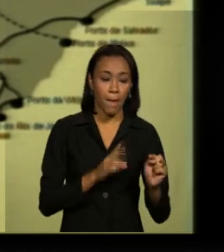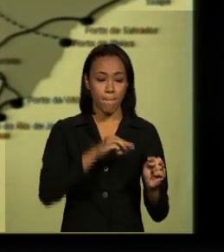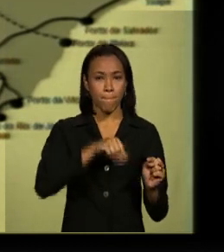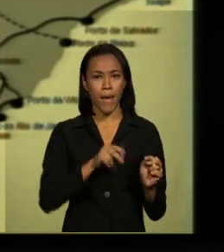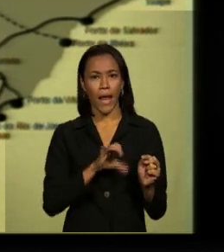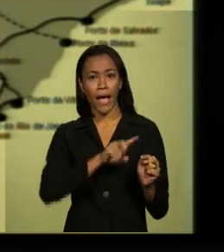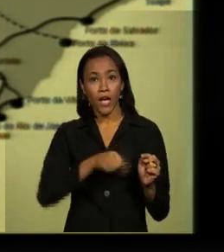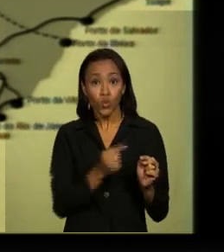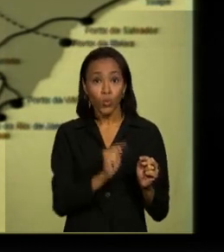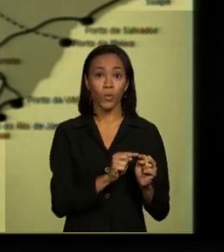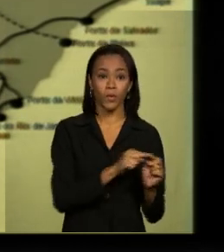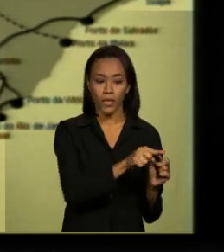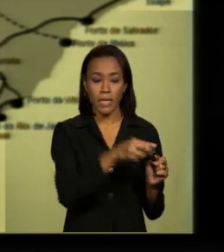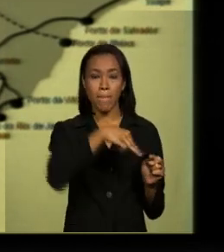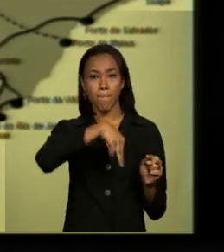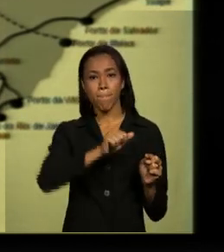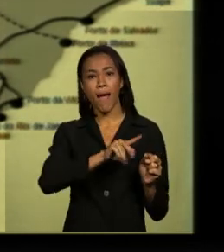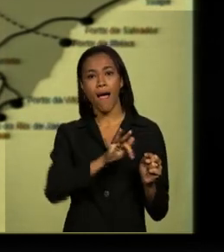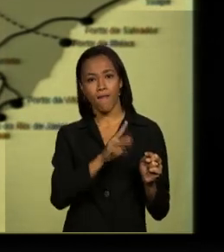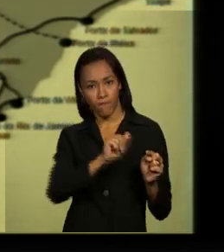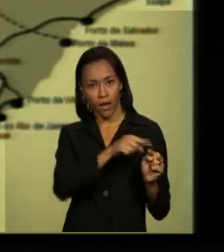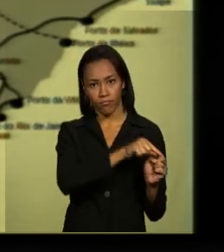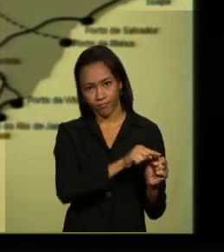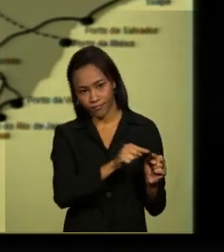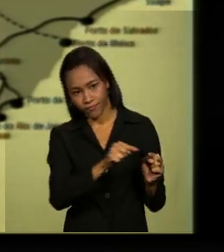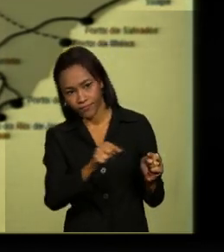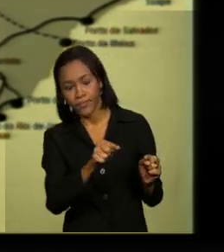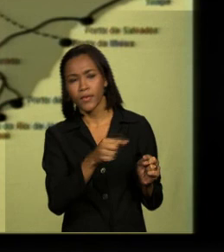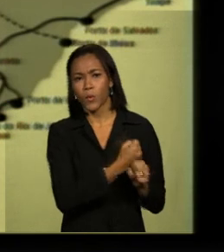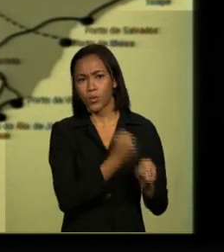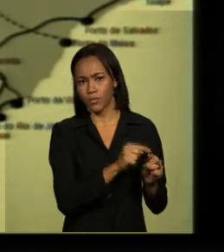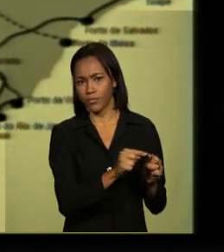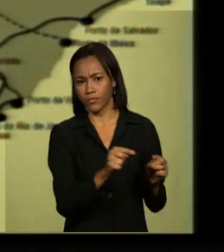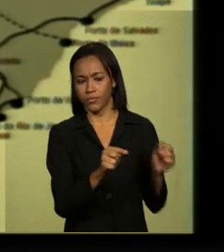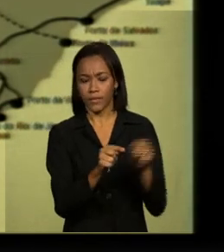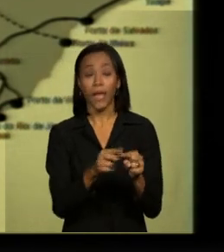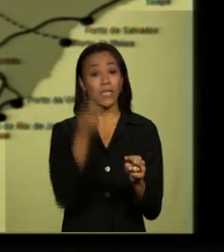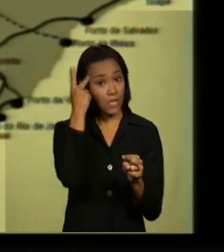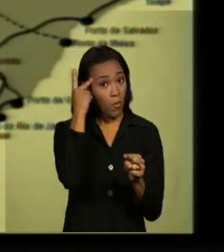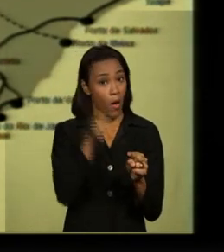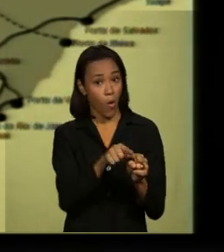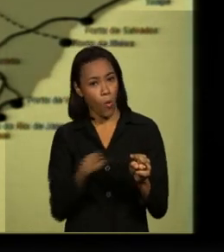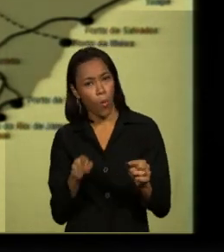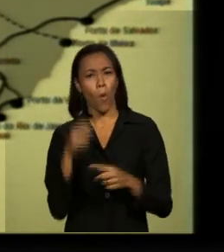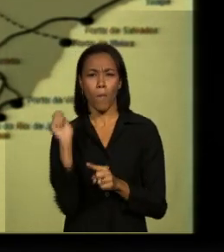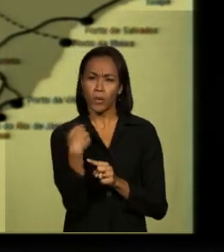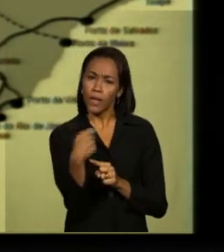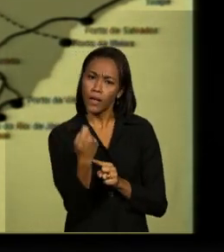Maracaju e Mafra o segmento entre São Paulo Porto